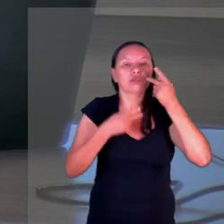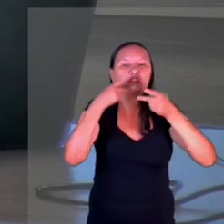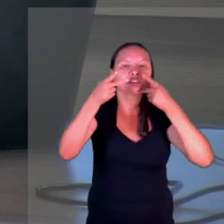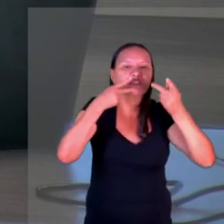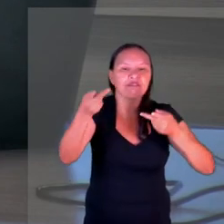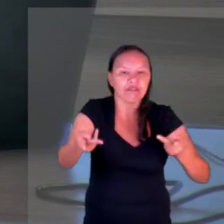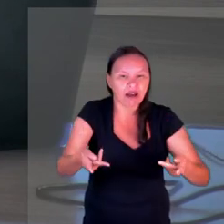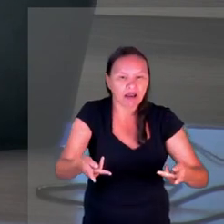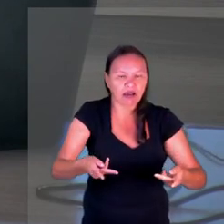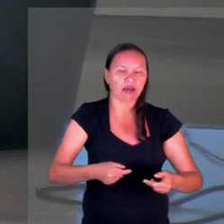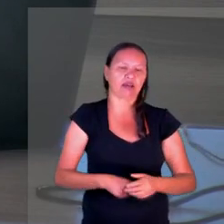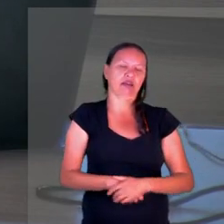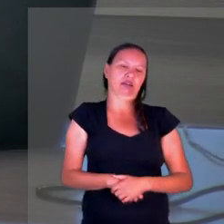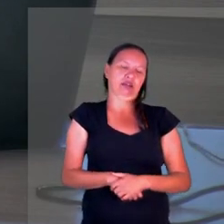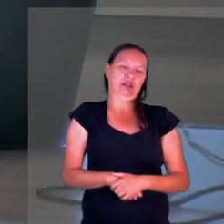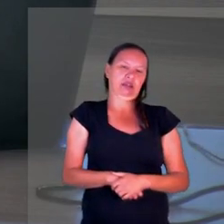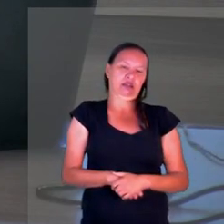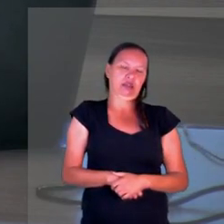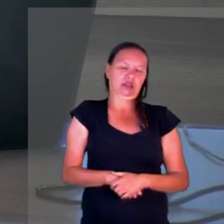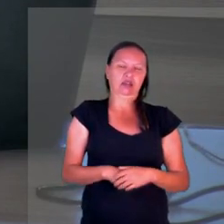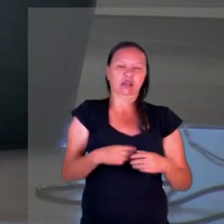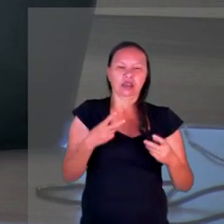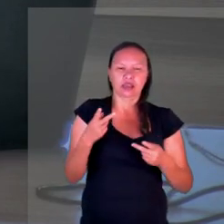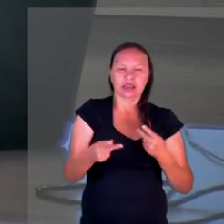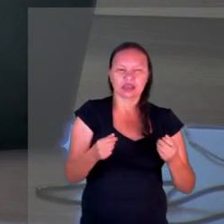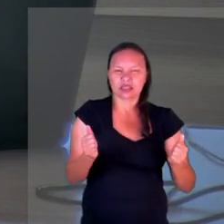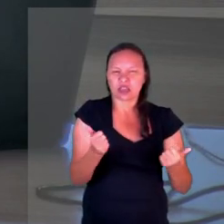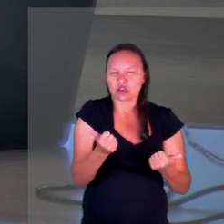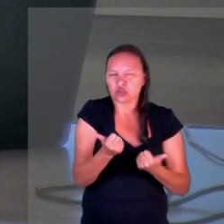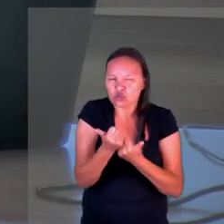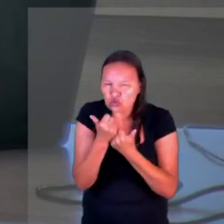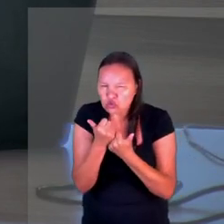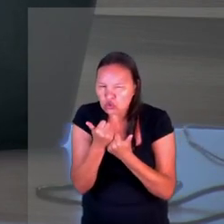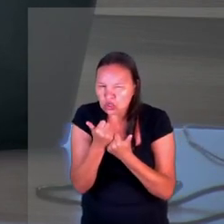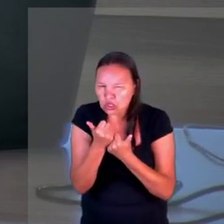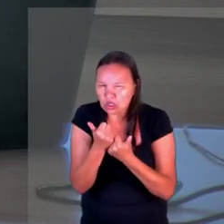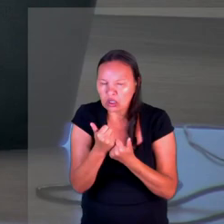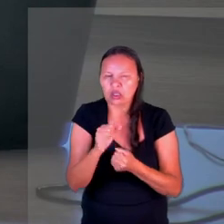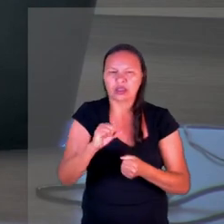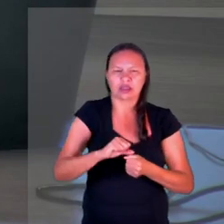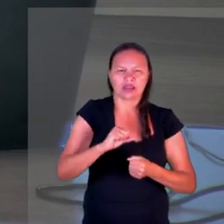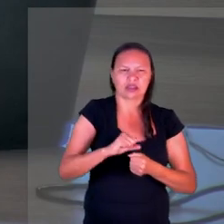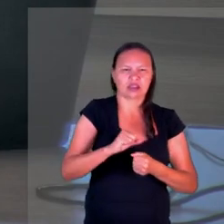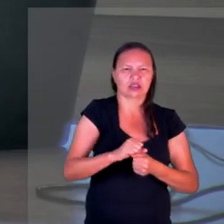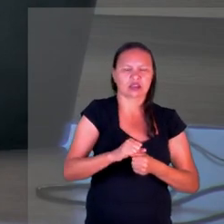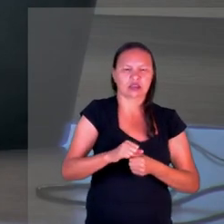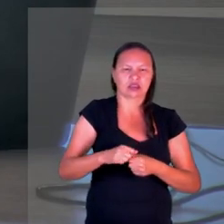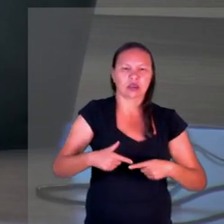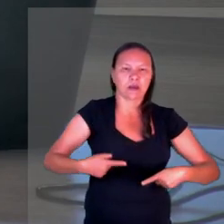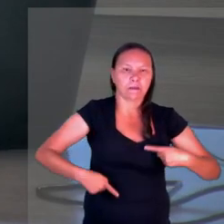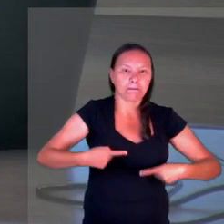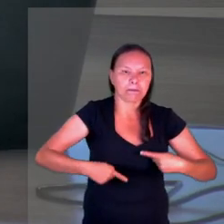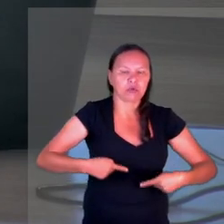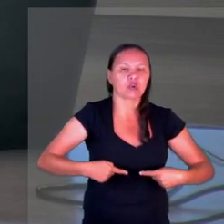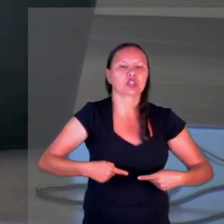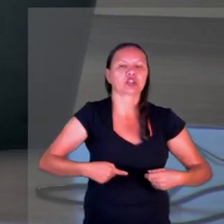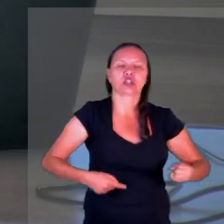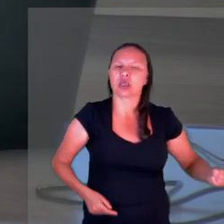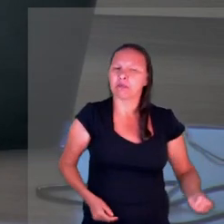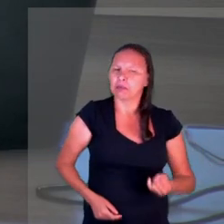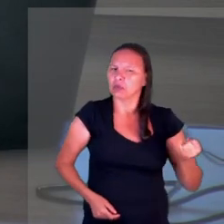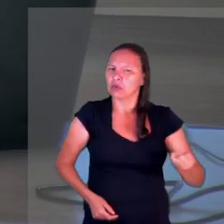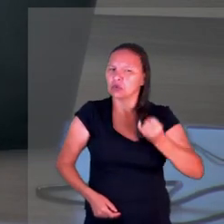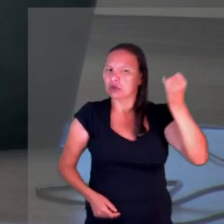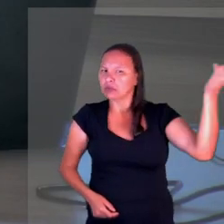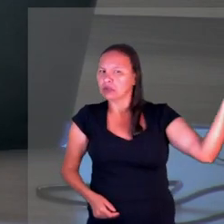que essa solidariedade não significa realização de política isso é muito importante porque em todos os os